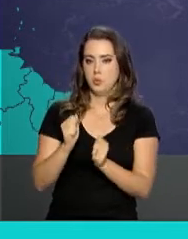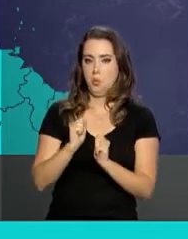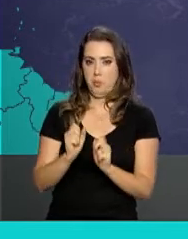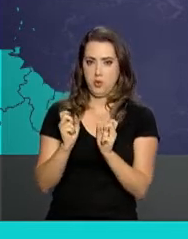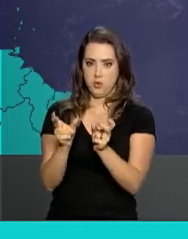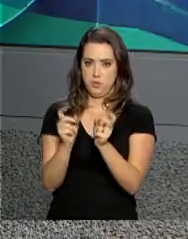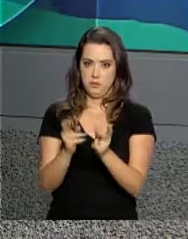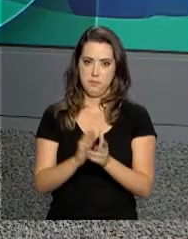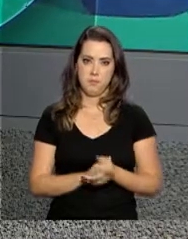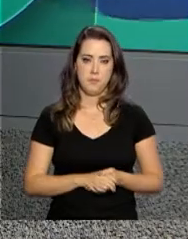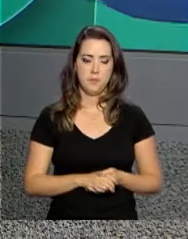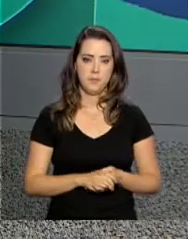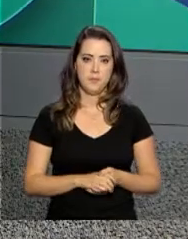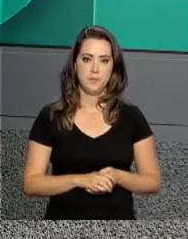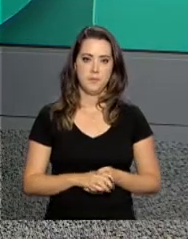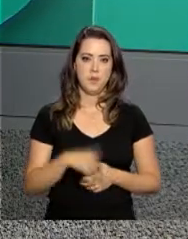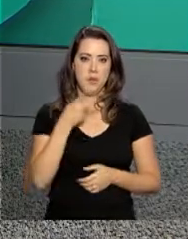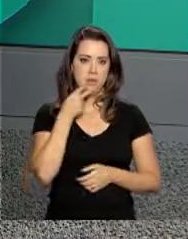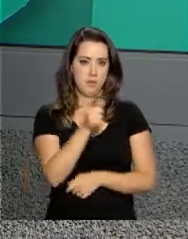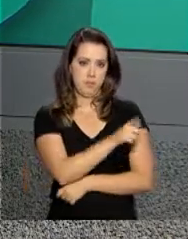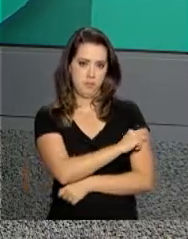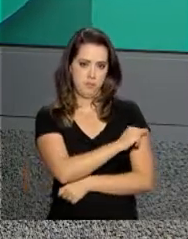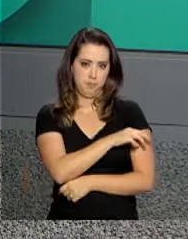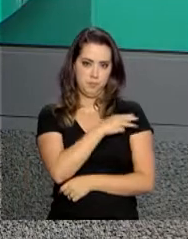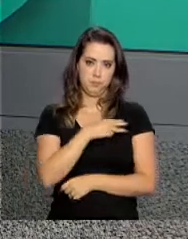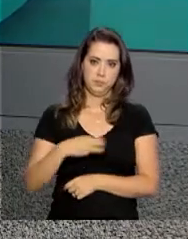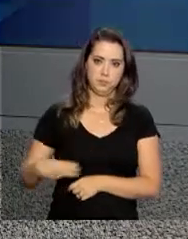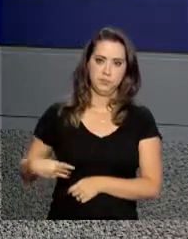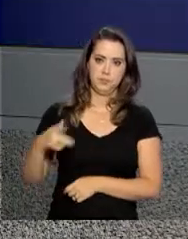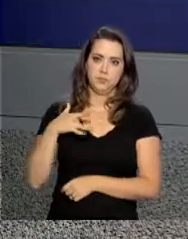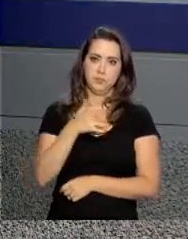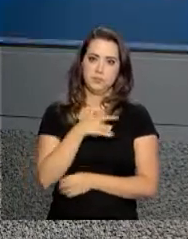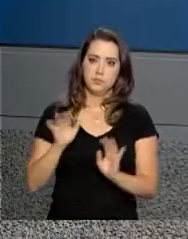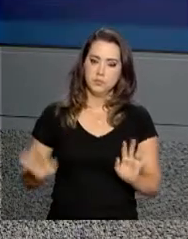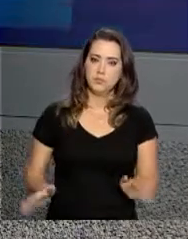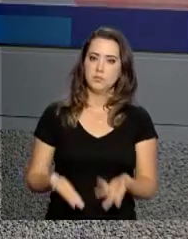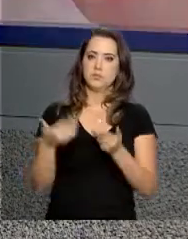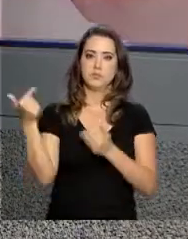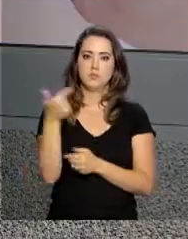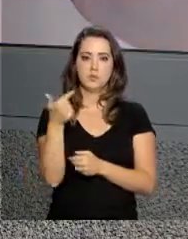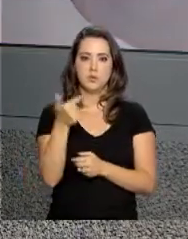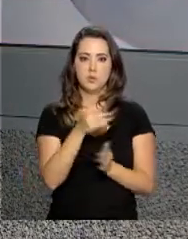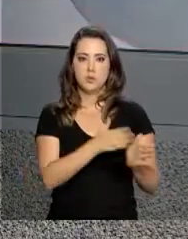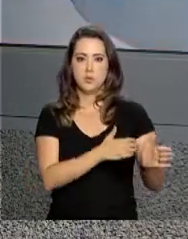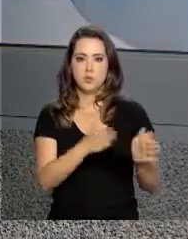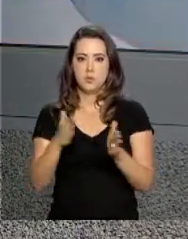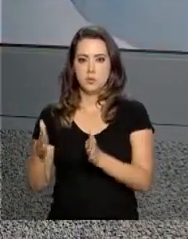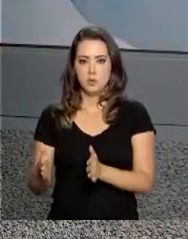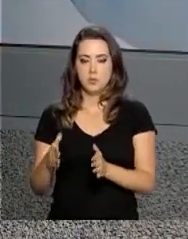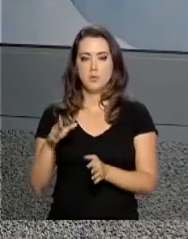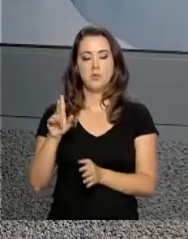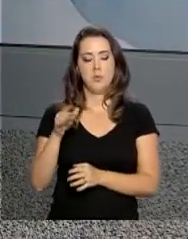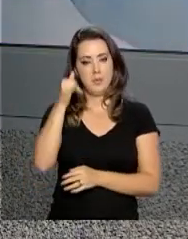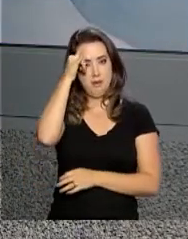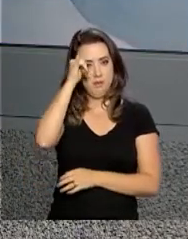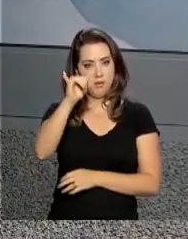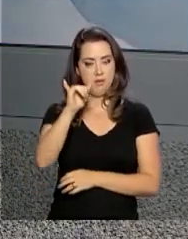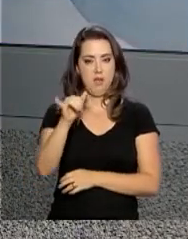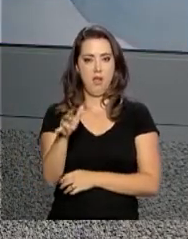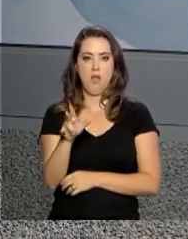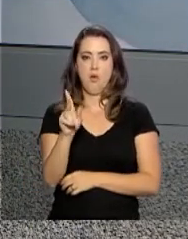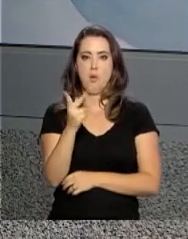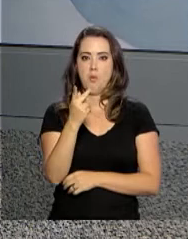algum estoque. Falando ainda sobre vacinação, o Ministério da Saúde está promovendo a segunda etapa da campanha contra o